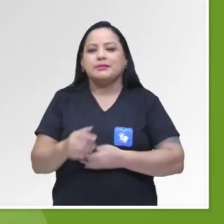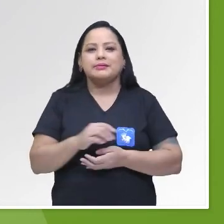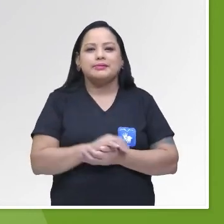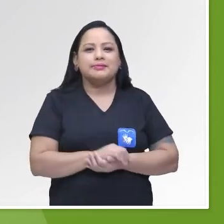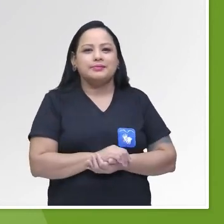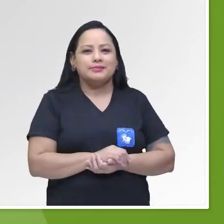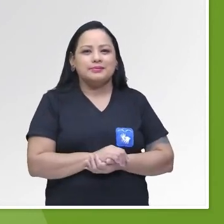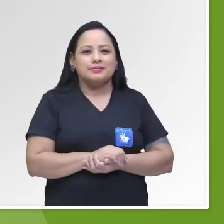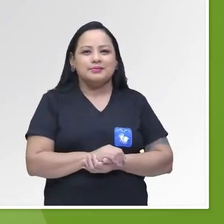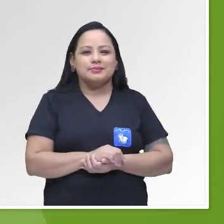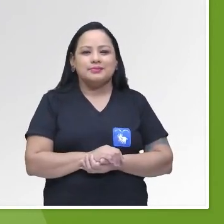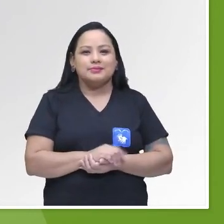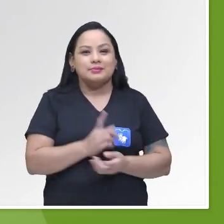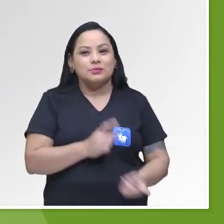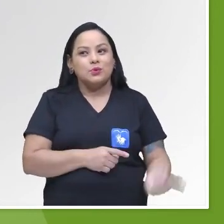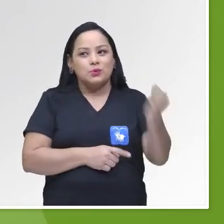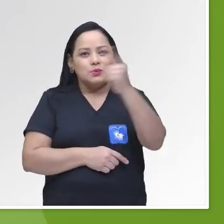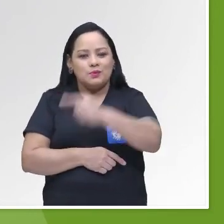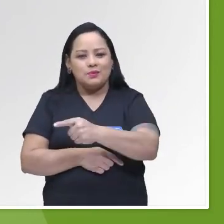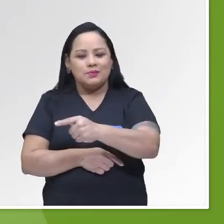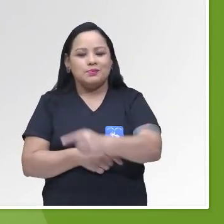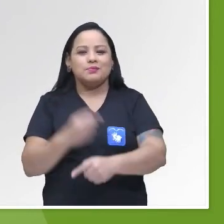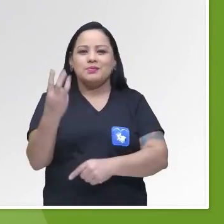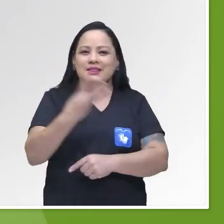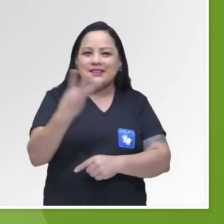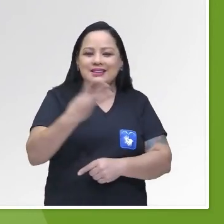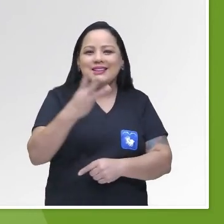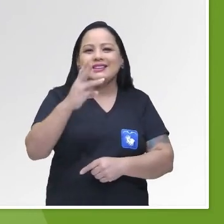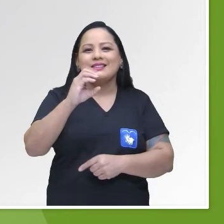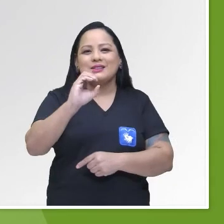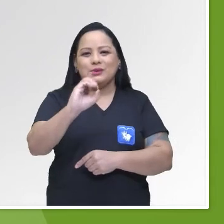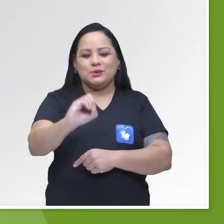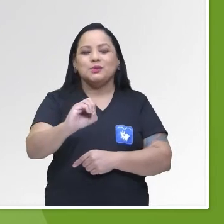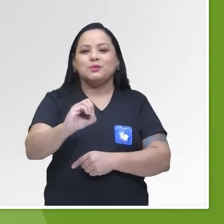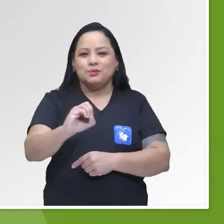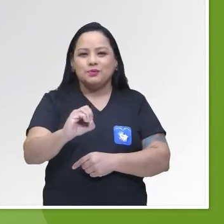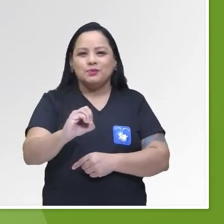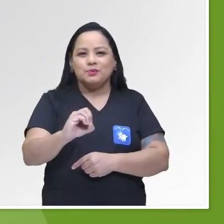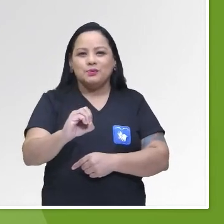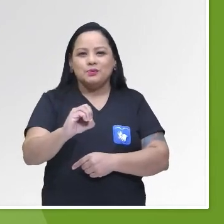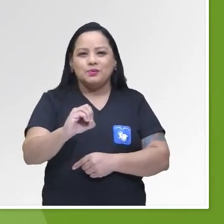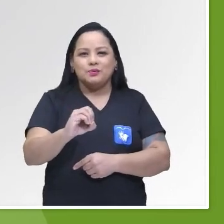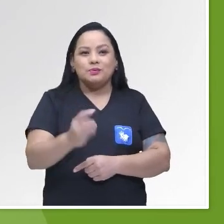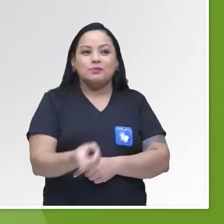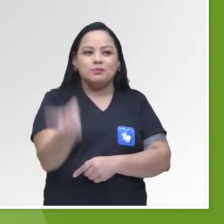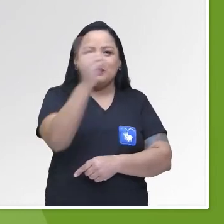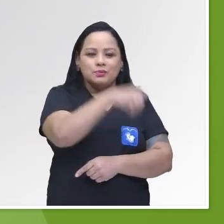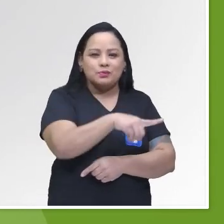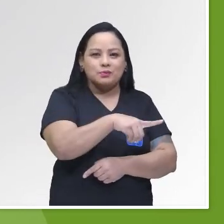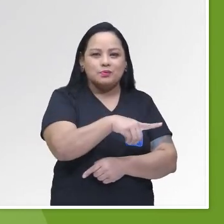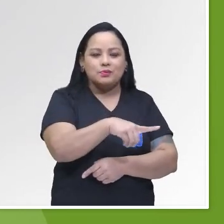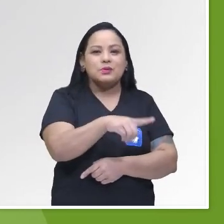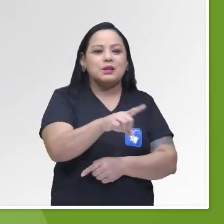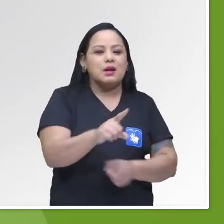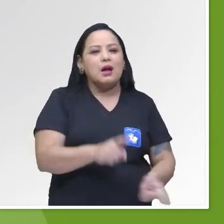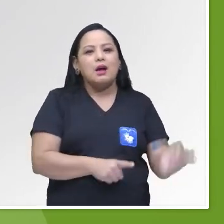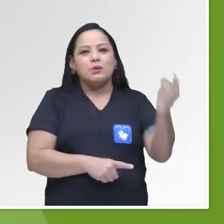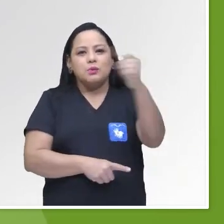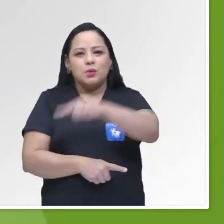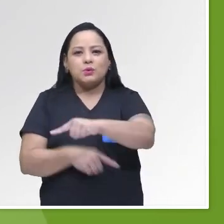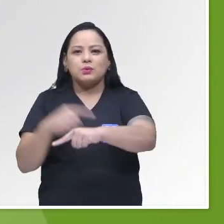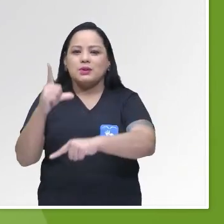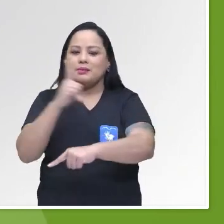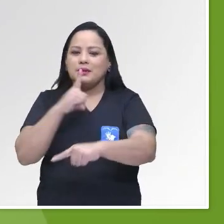alumínios lá nos produtos. 3 oxigênios nos reagentes e no produto eu vou ter